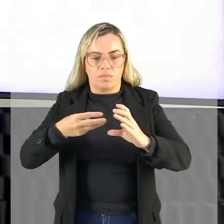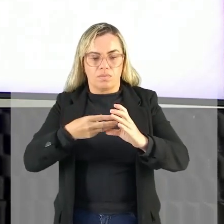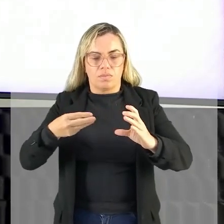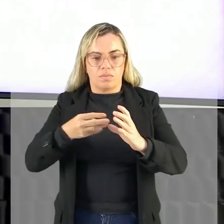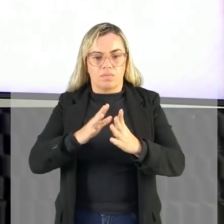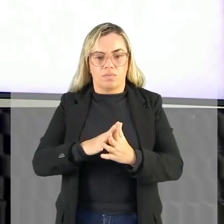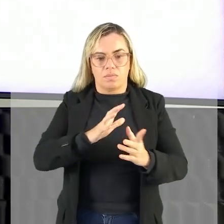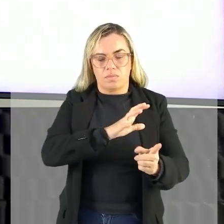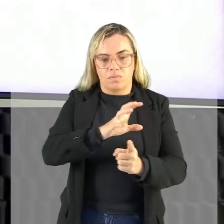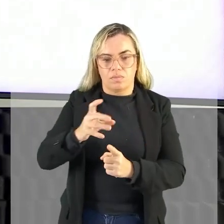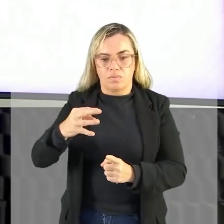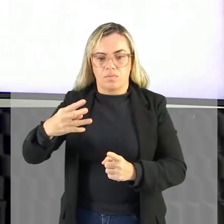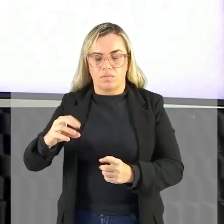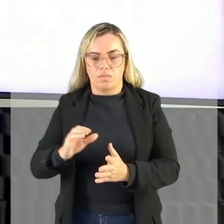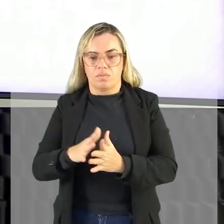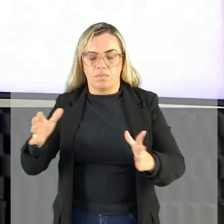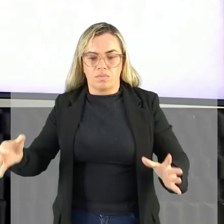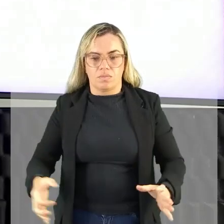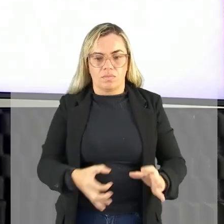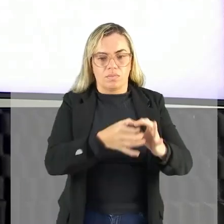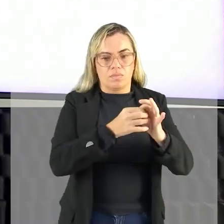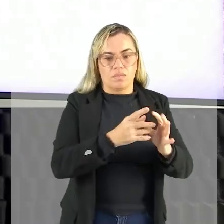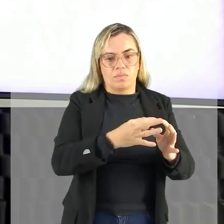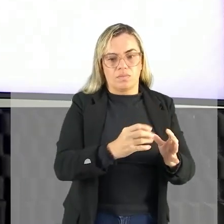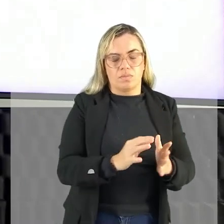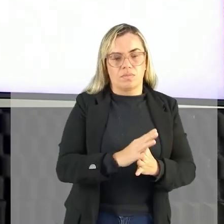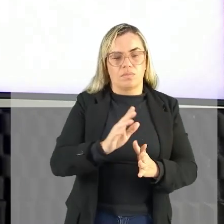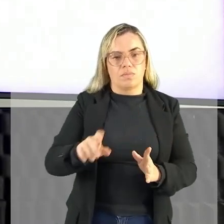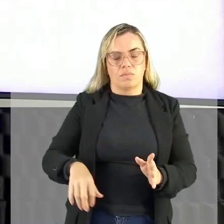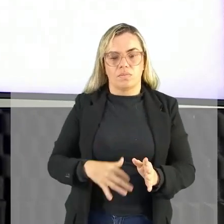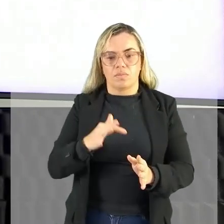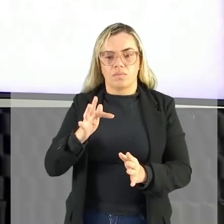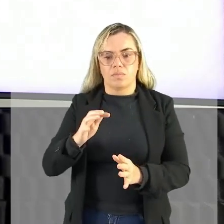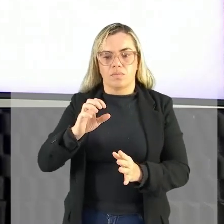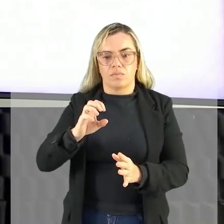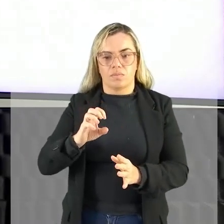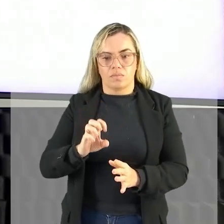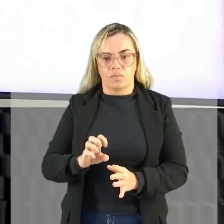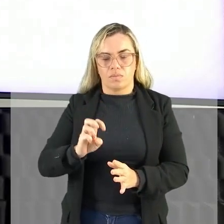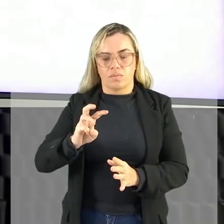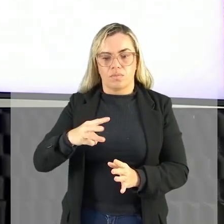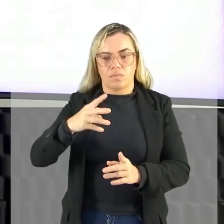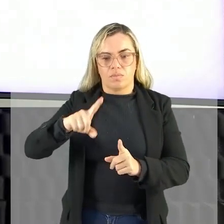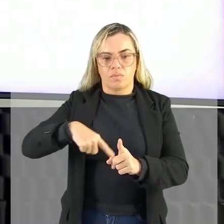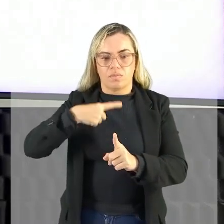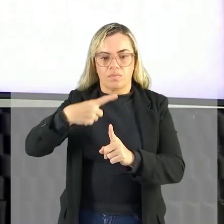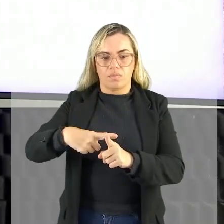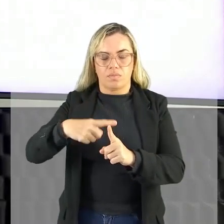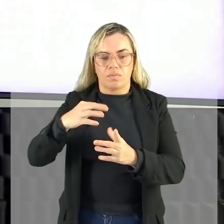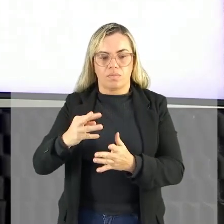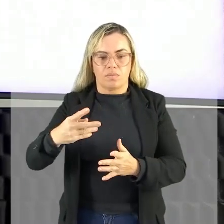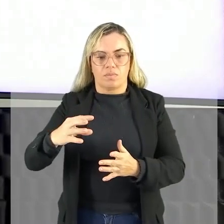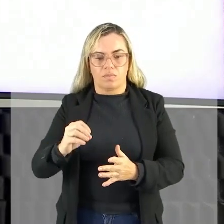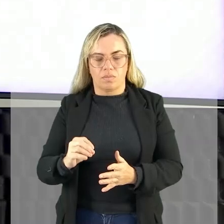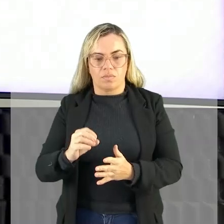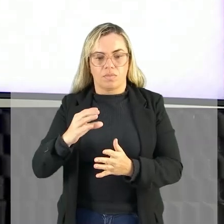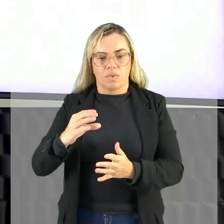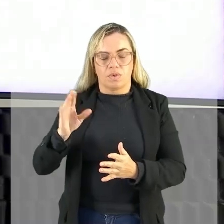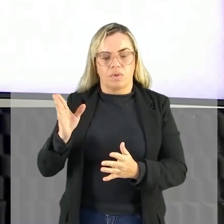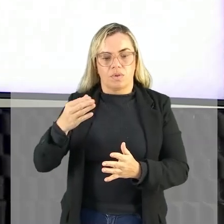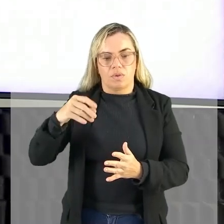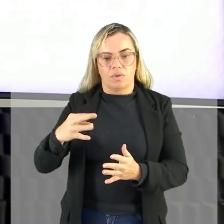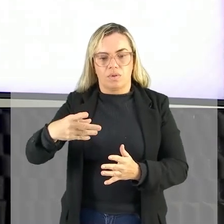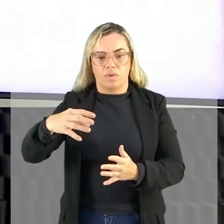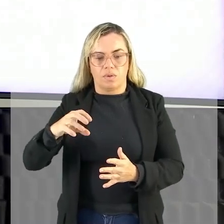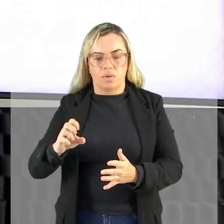cianeto, ela se liga ao sítio de ferro 3 do citocromo C oxidase, impedindo a sua